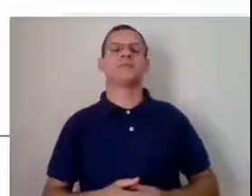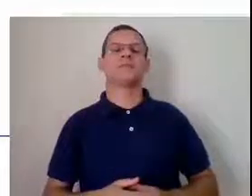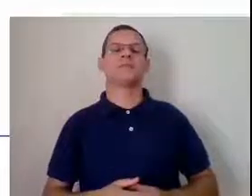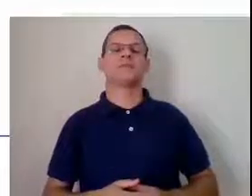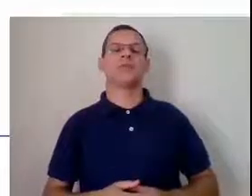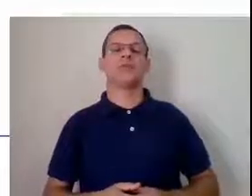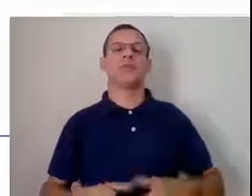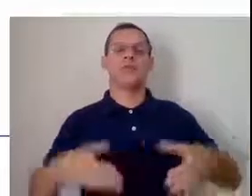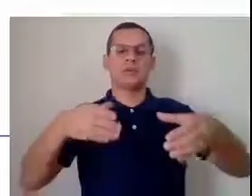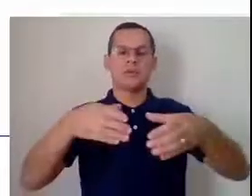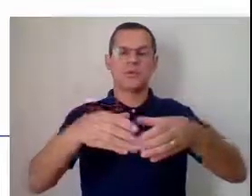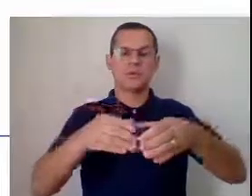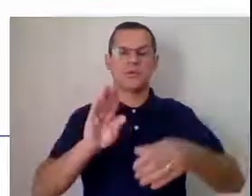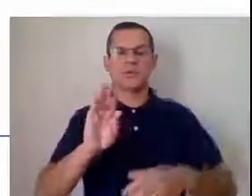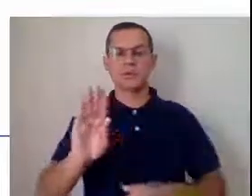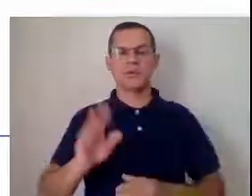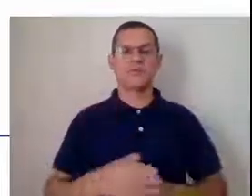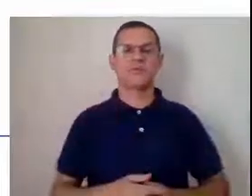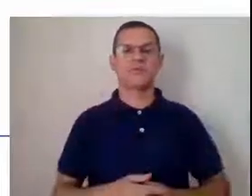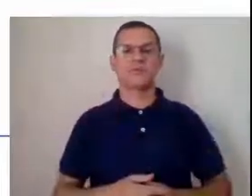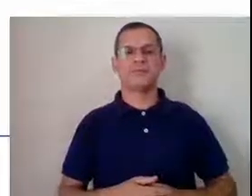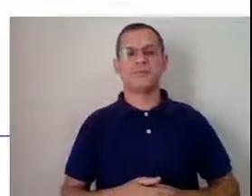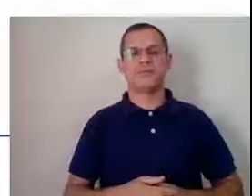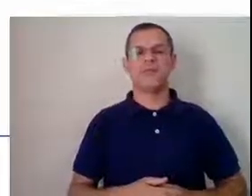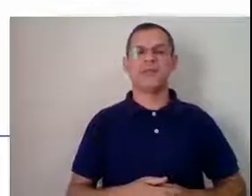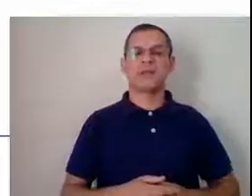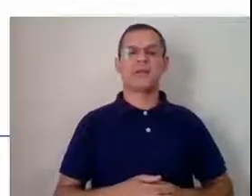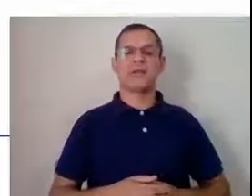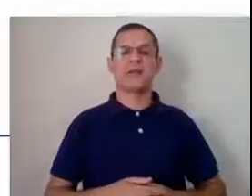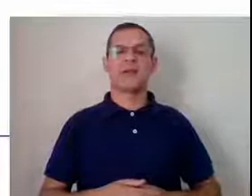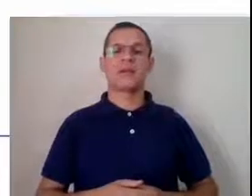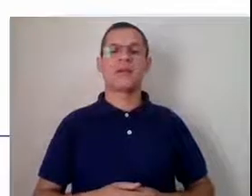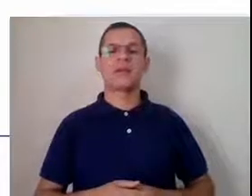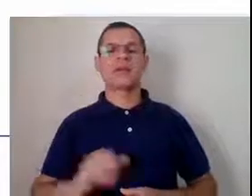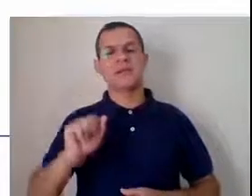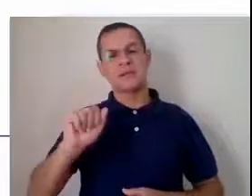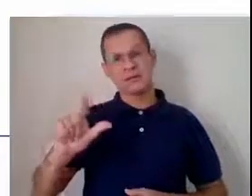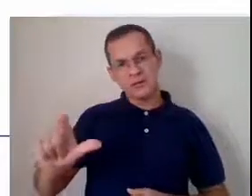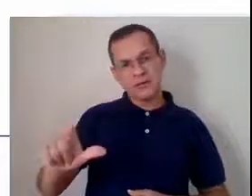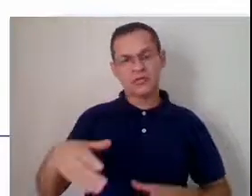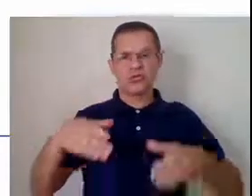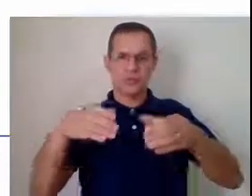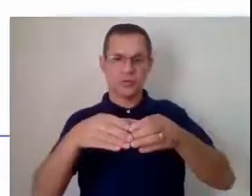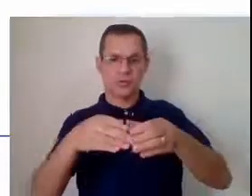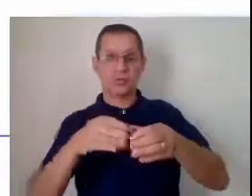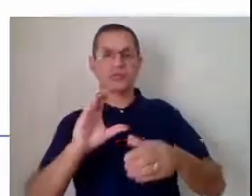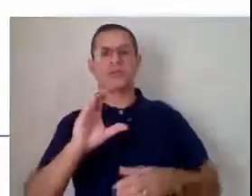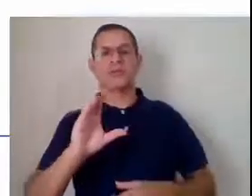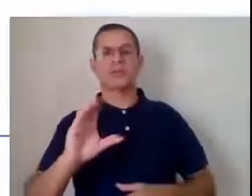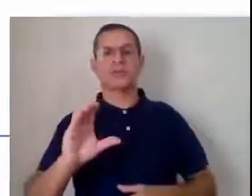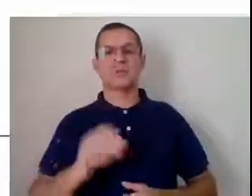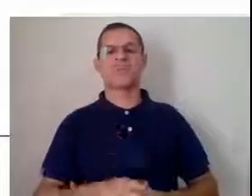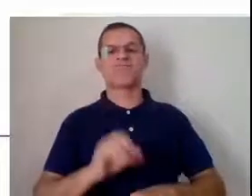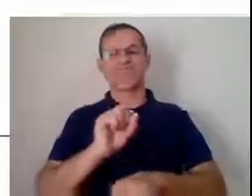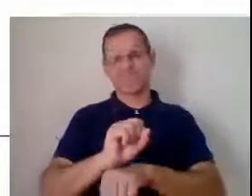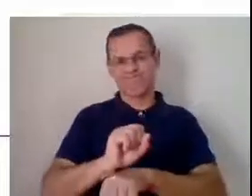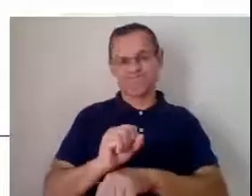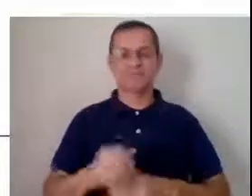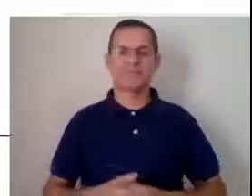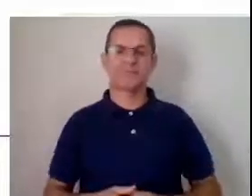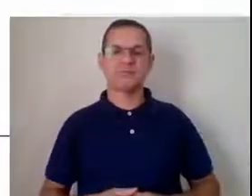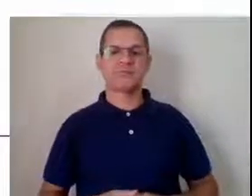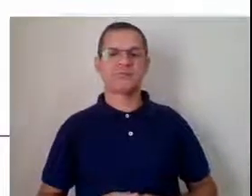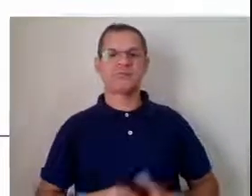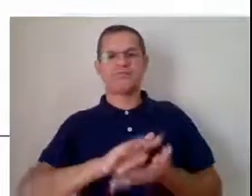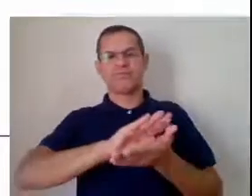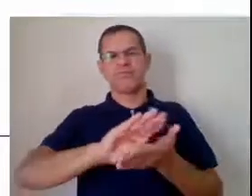O conjunto B. E em azul, o conjunto... Opa, deixa eu só